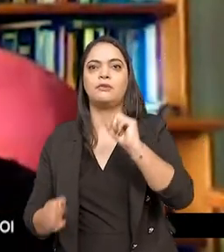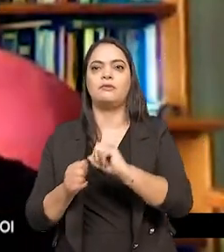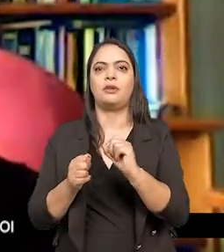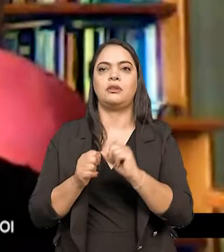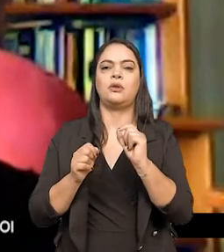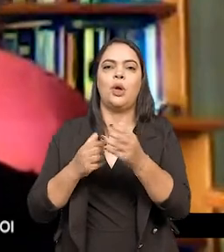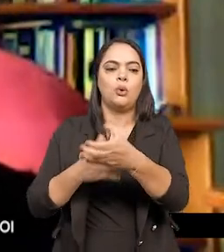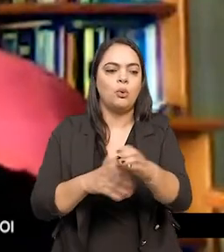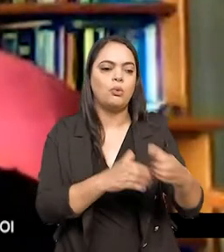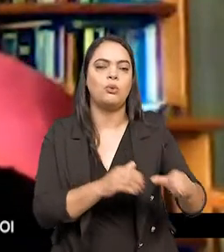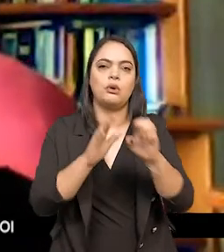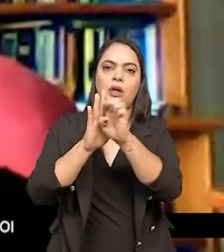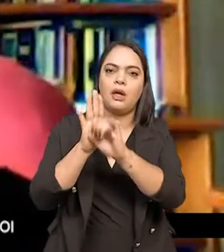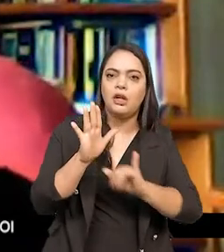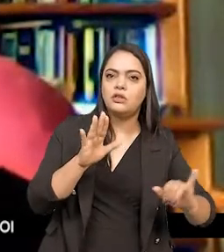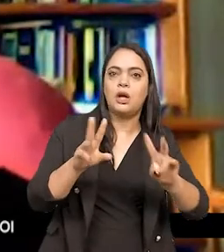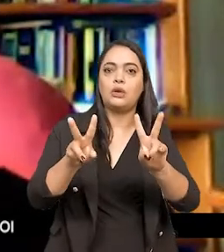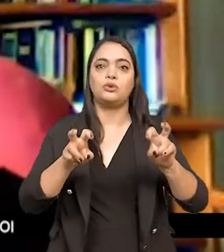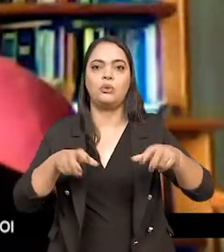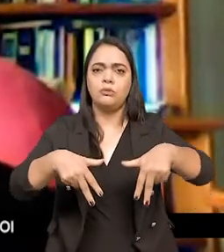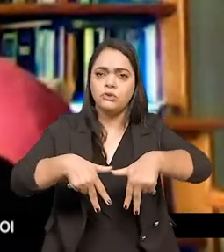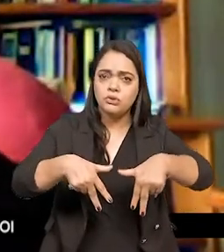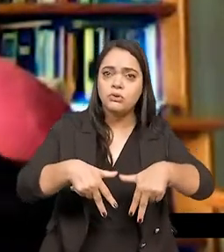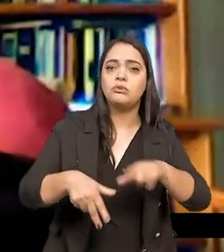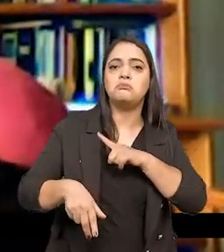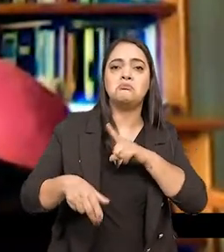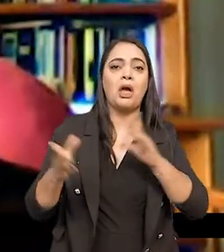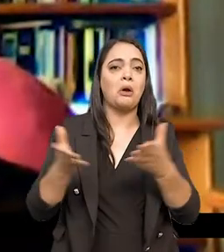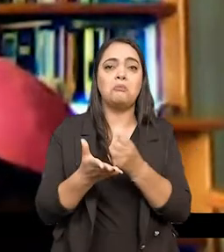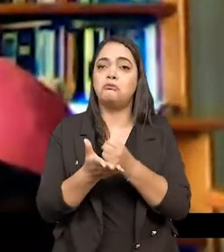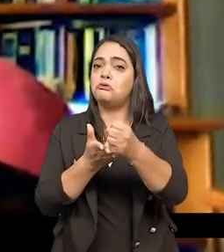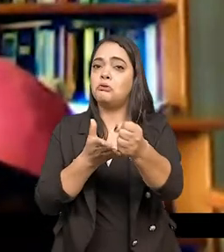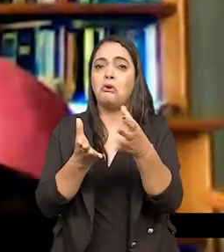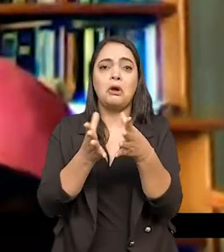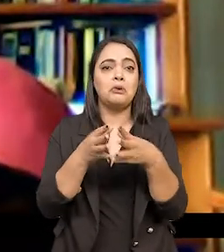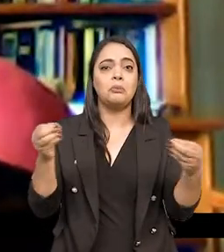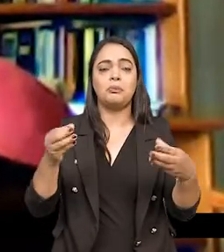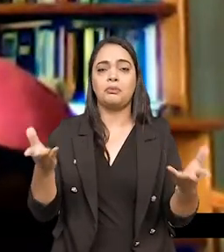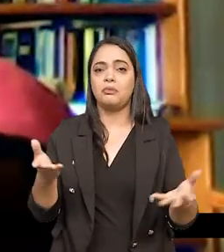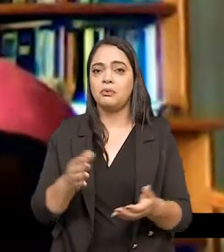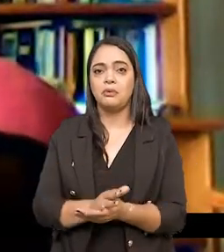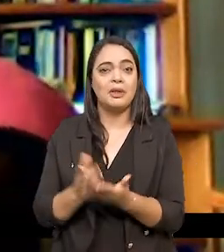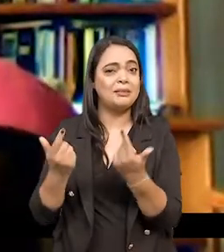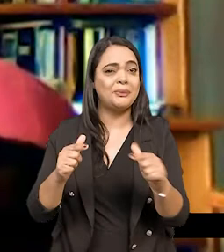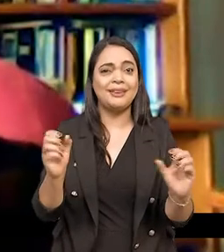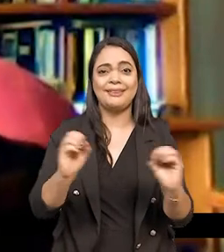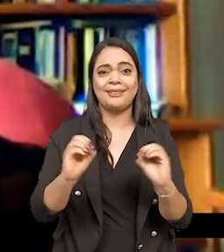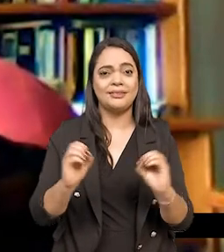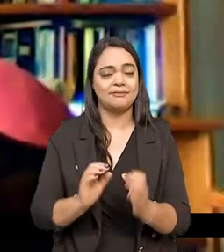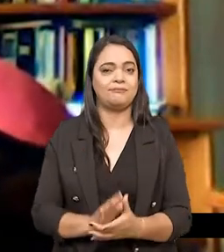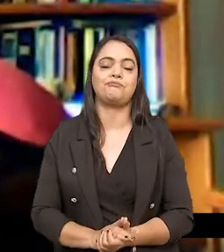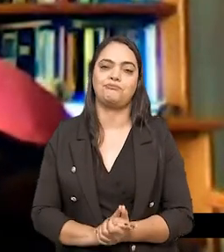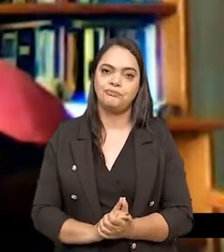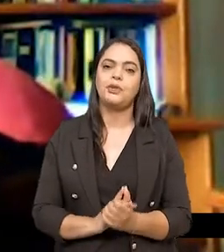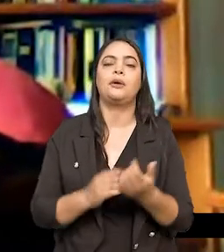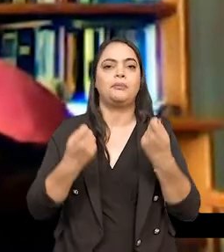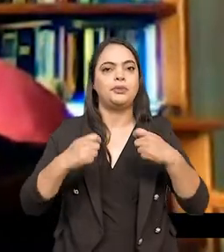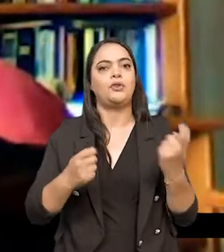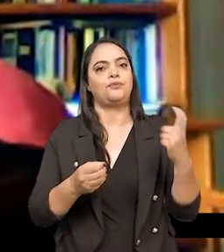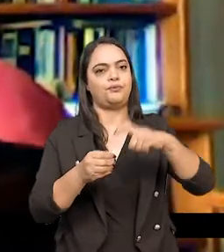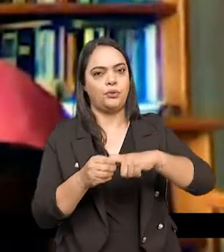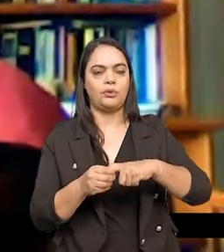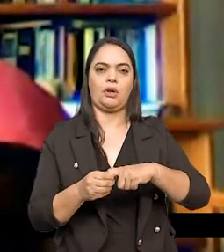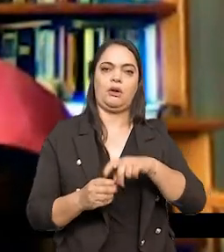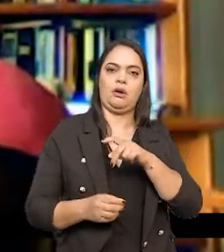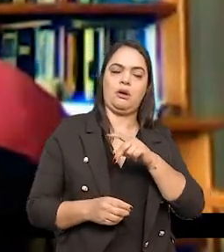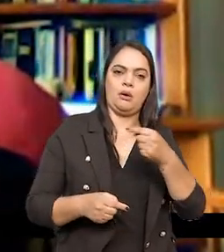de editais para as questões de gênero e tal, né? Foi tudo embora, sabe? Não tem mais nada. Então, que voltem